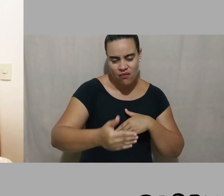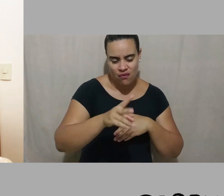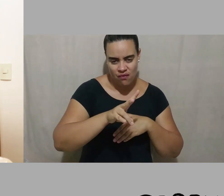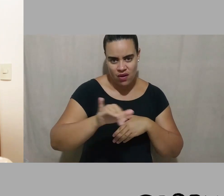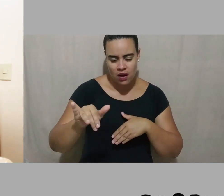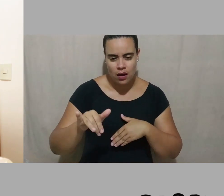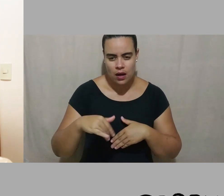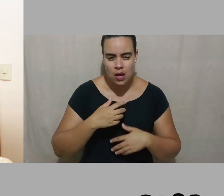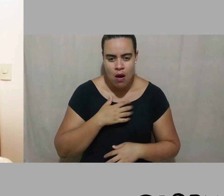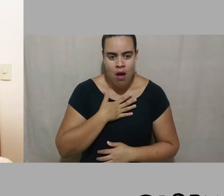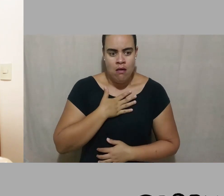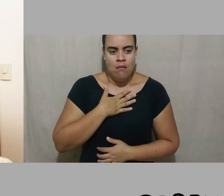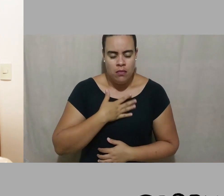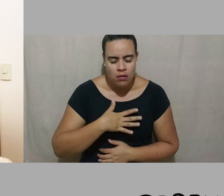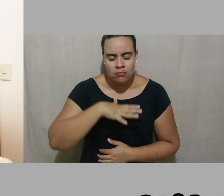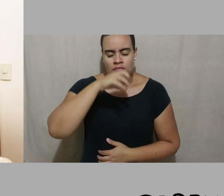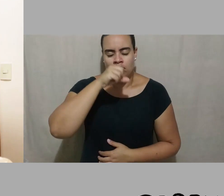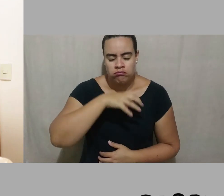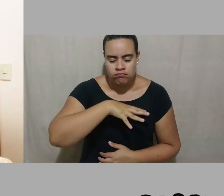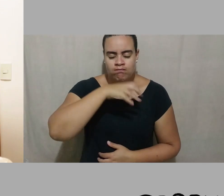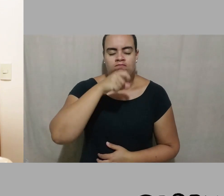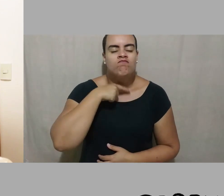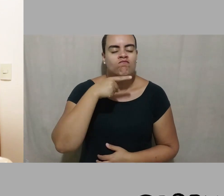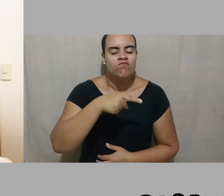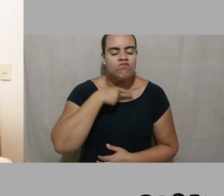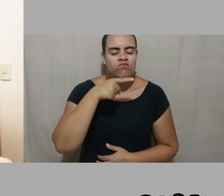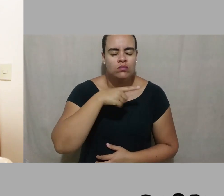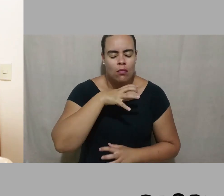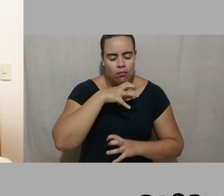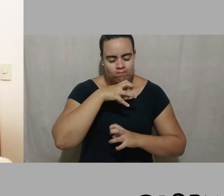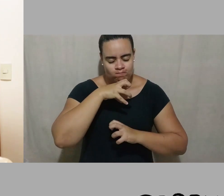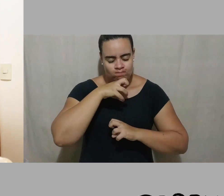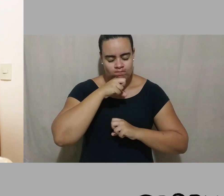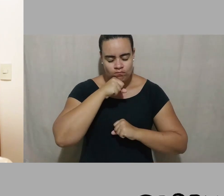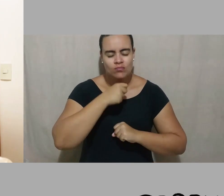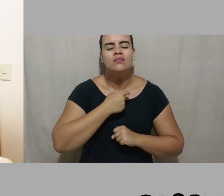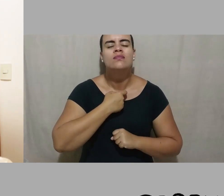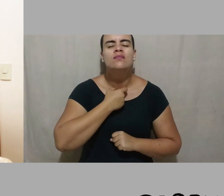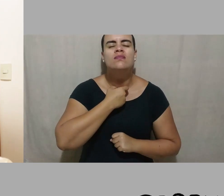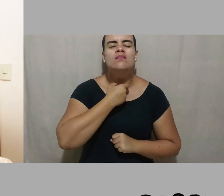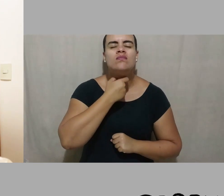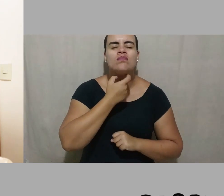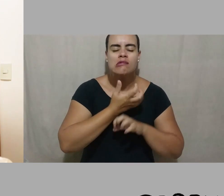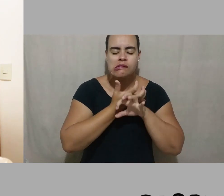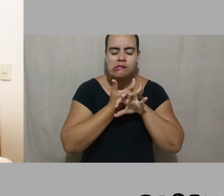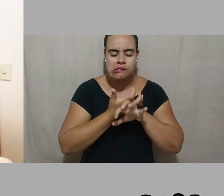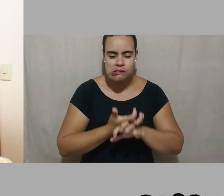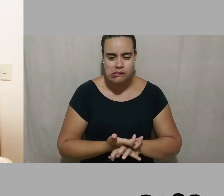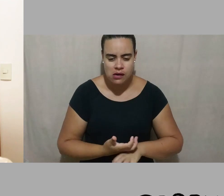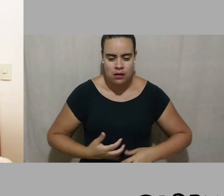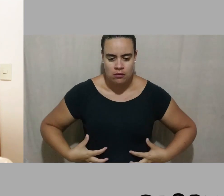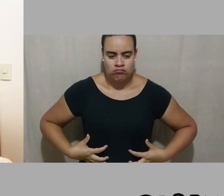Eu sufoquei tentando respirar. O ar já não atravessava as minhas cavidades nasais. A minha laringe e minha